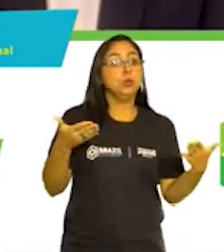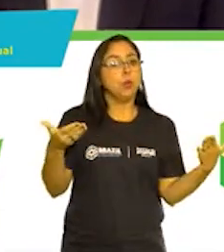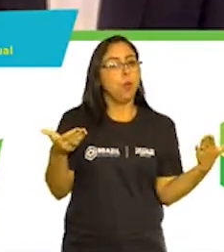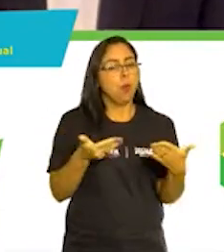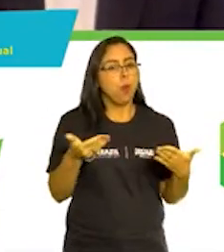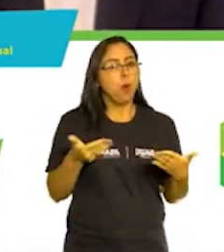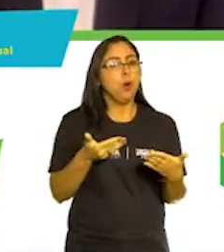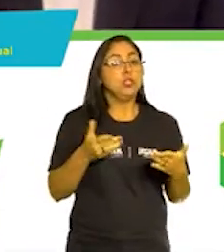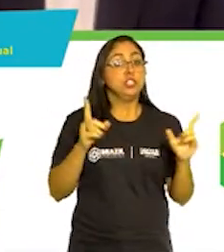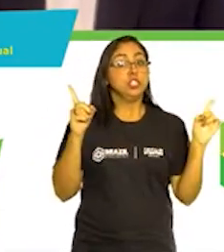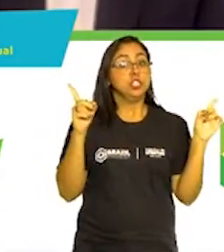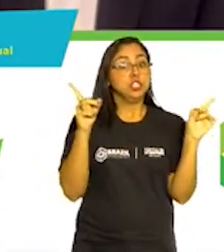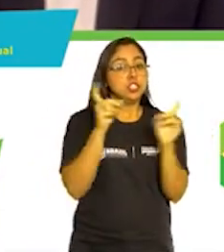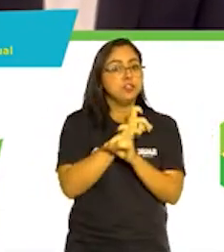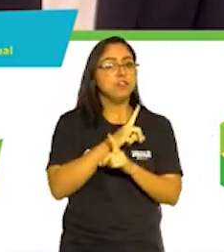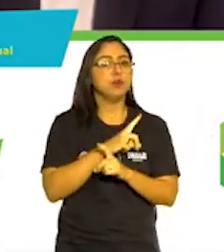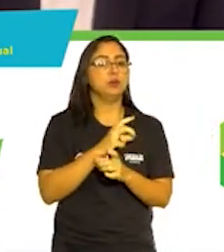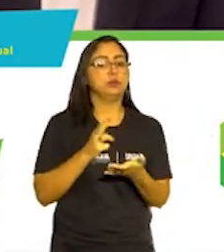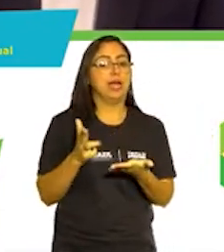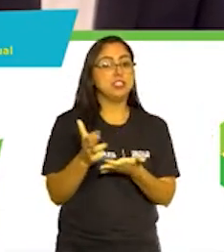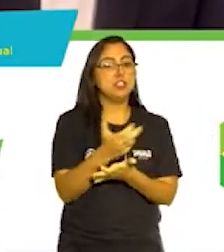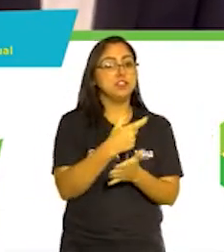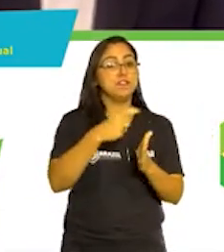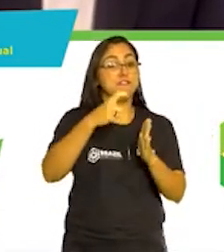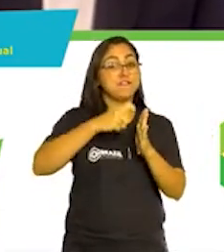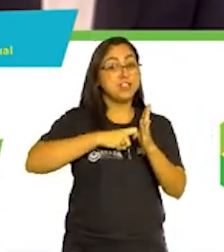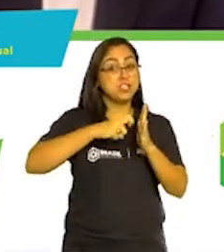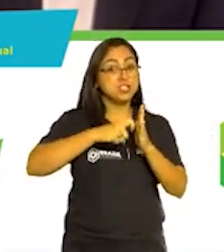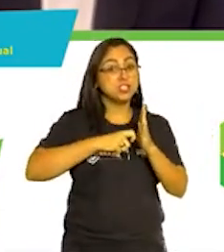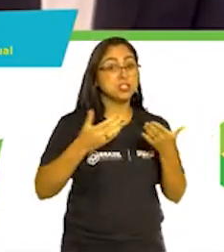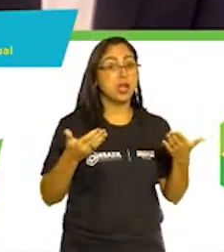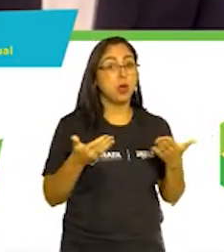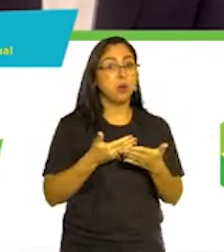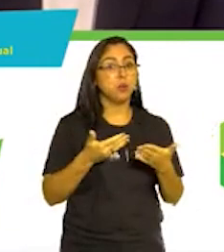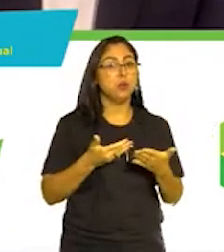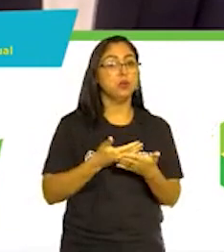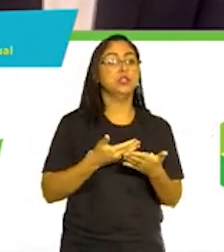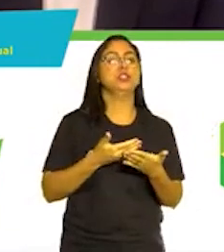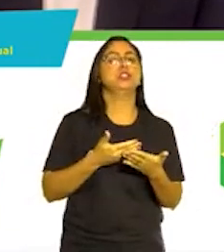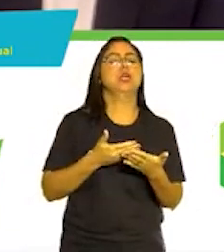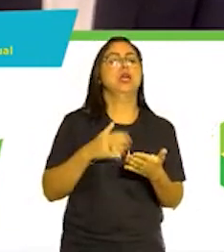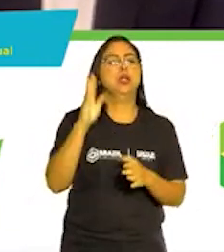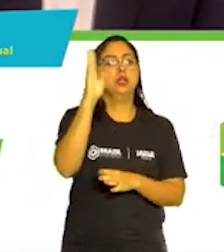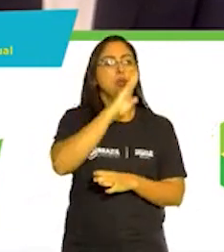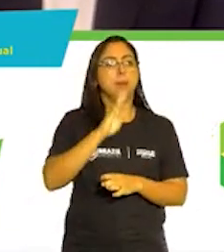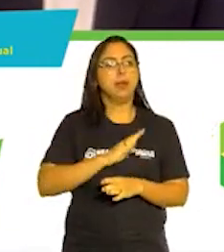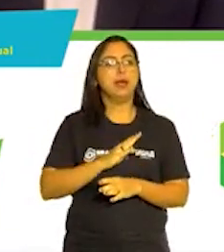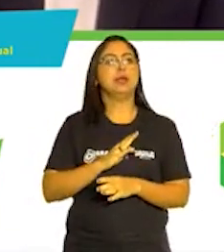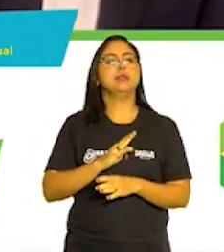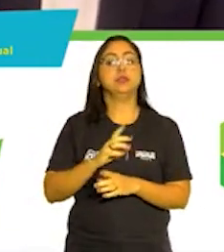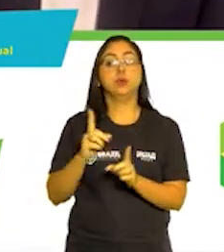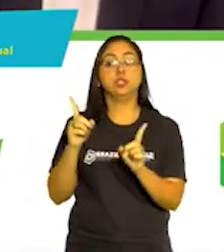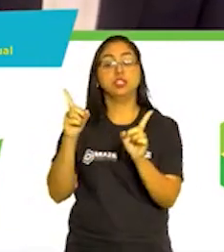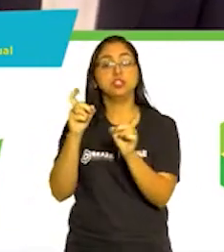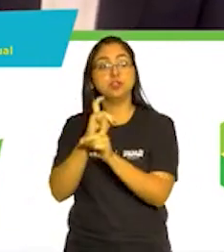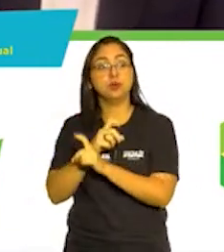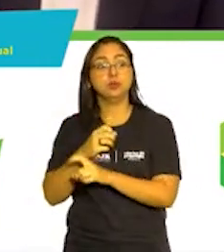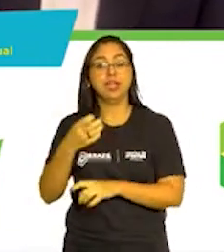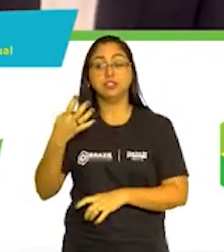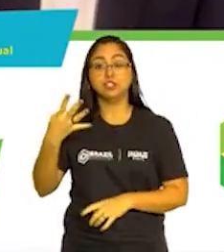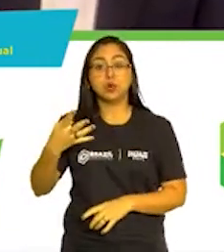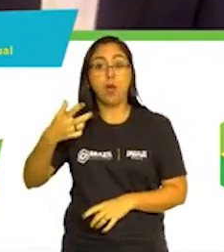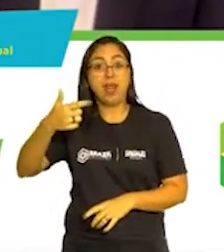sem incluir o pagamento de juros, é um buraco de 247 bilhões de reais, que é 3% do PIB. A gente tem